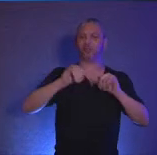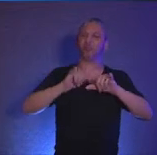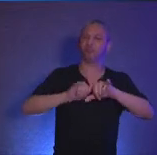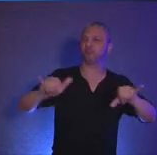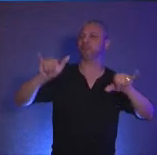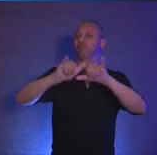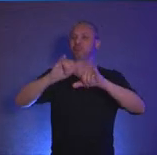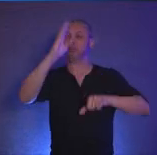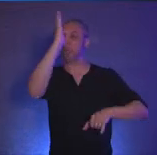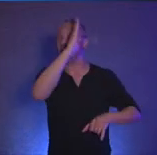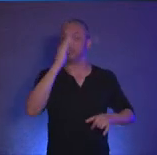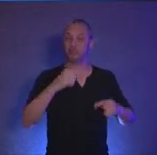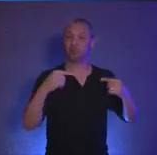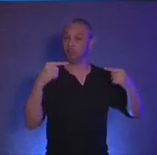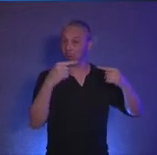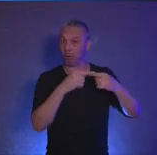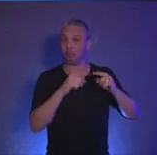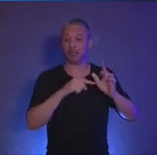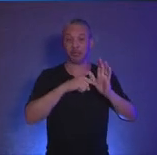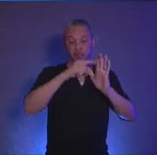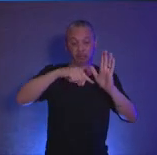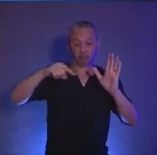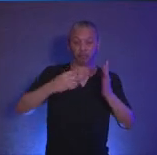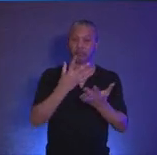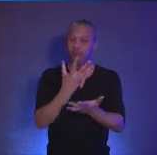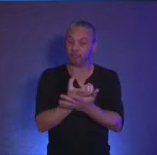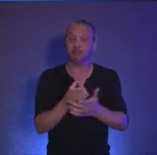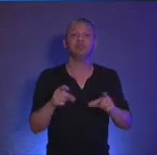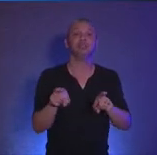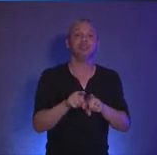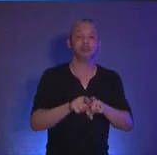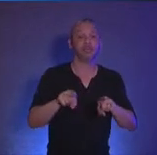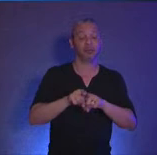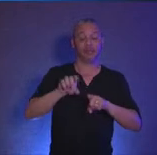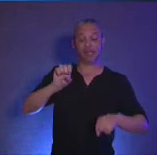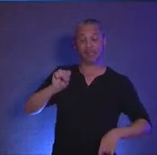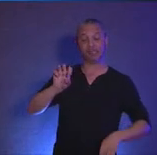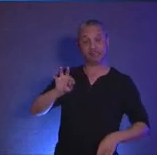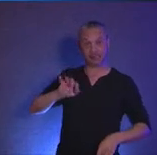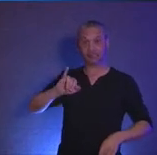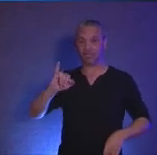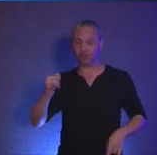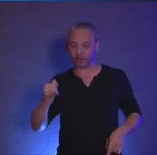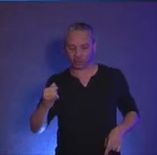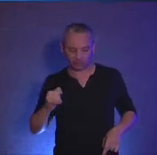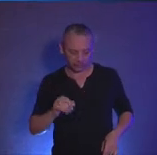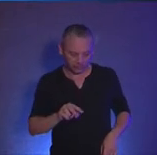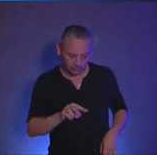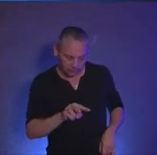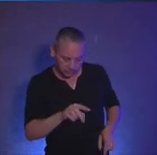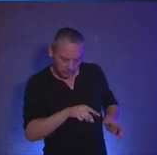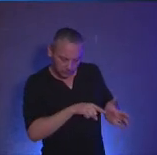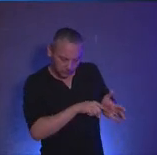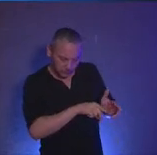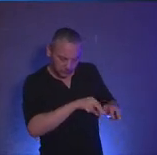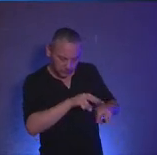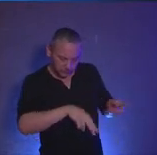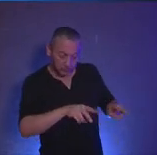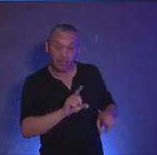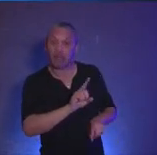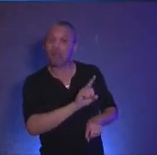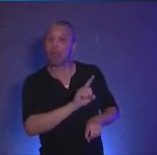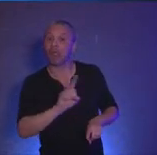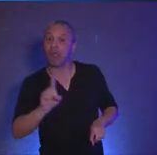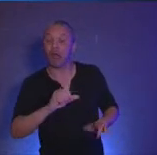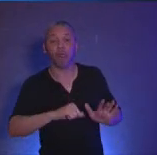Brasil inteiro e também utilizado para pautar o trabalho do STJ em negar processos criminais que começaram